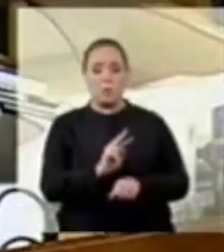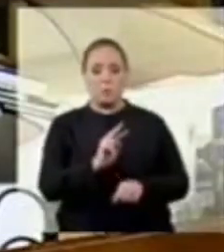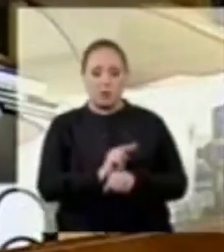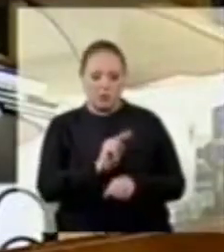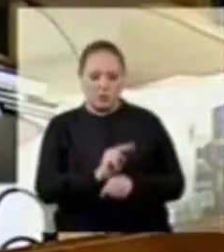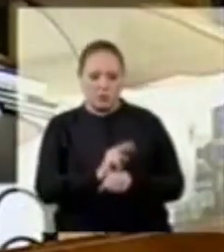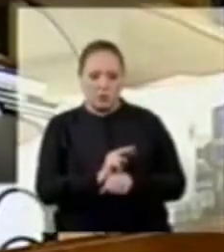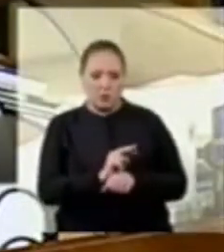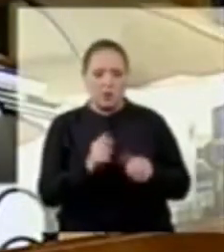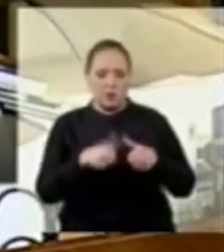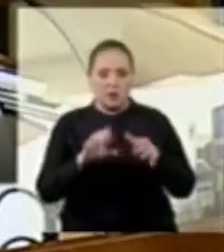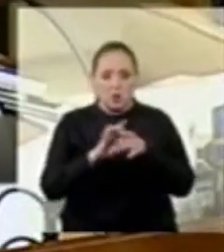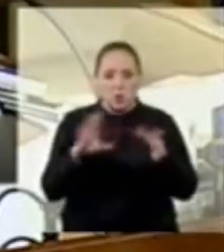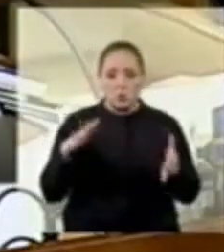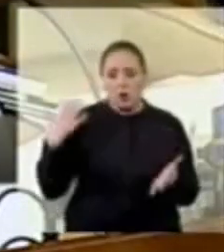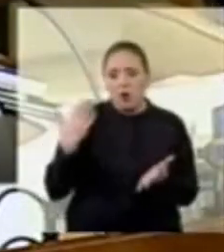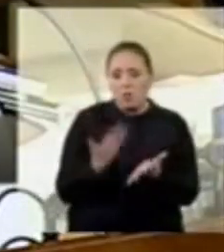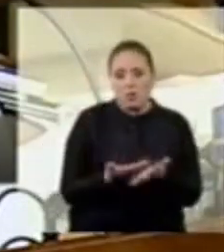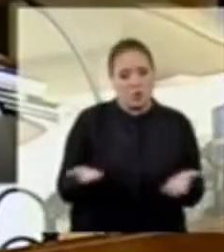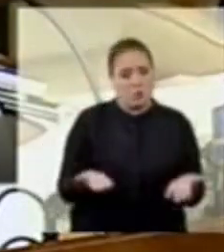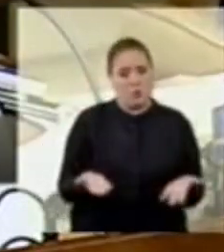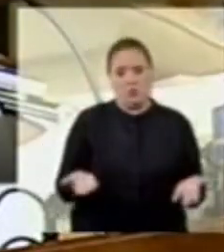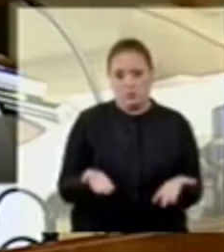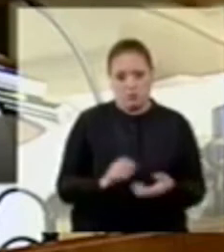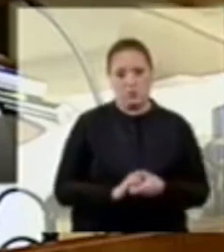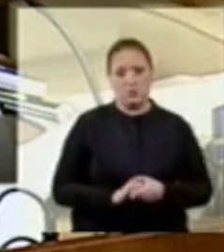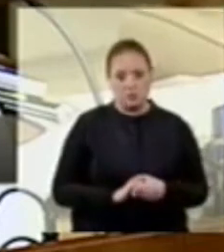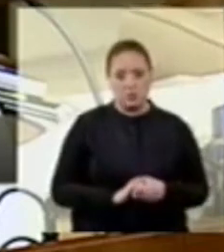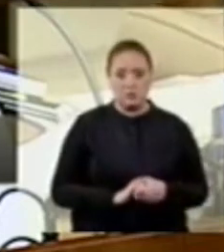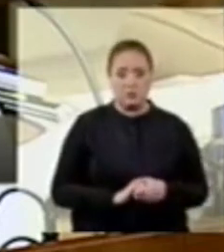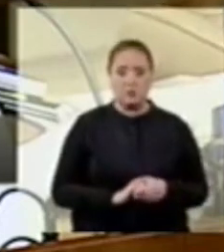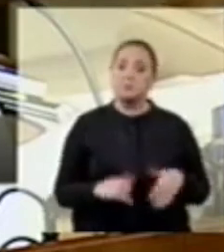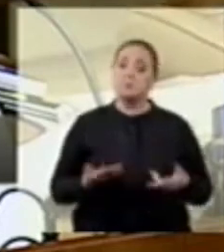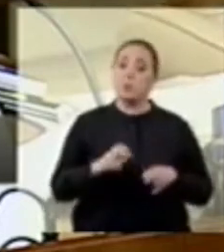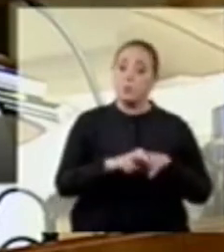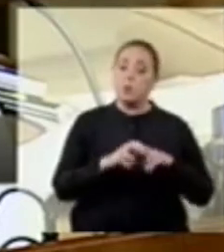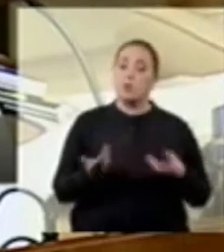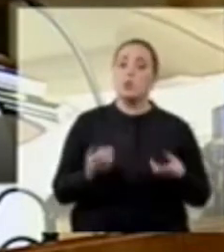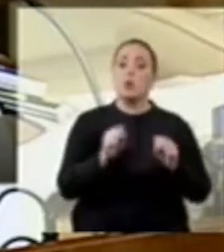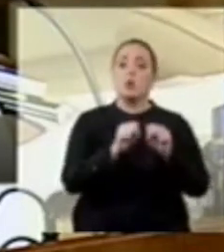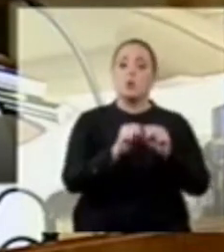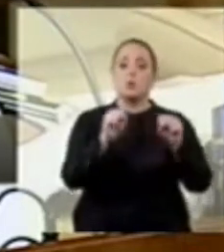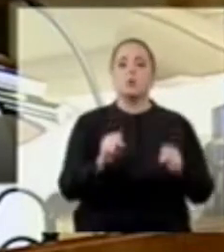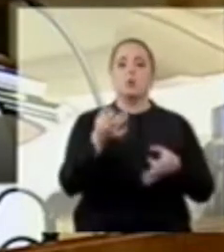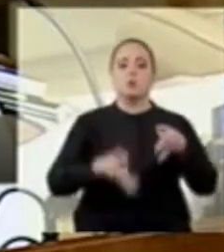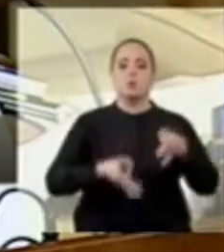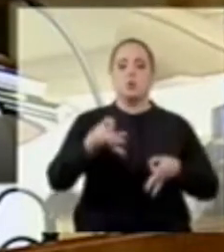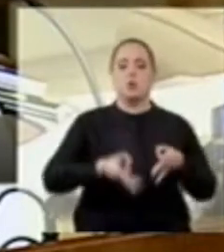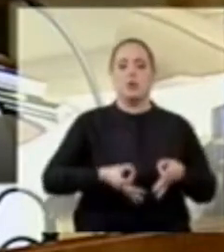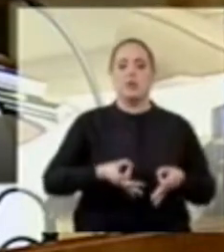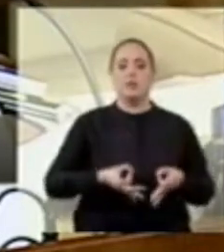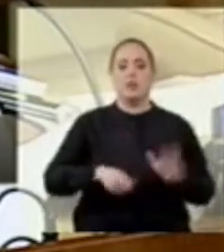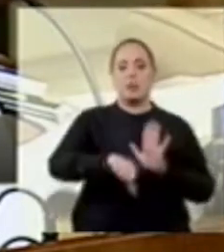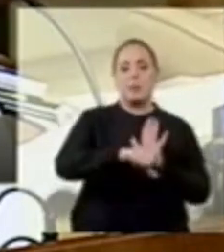estaria assunto até hoje e portanto um sistema de justiça criminal que não